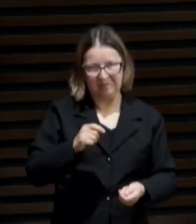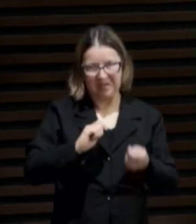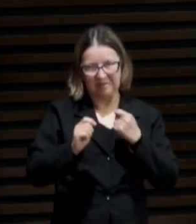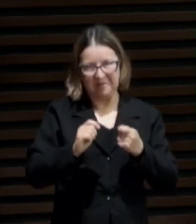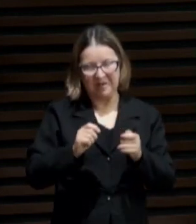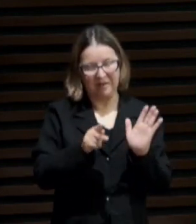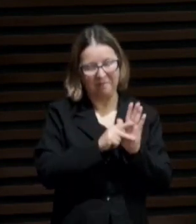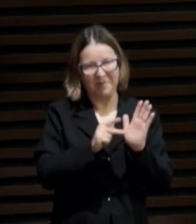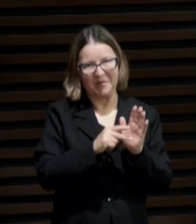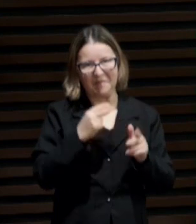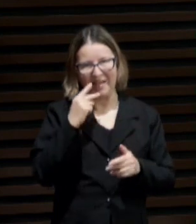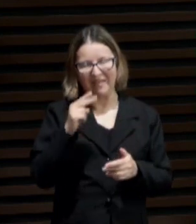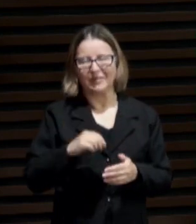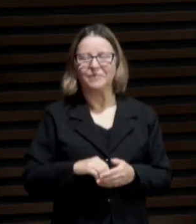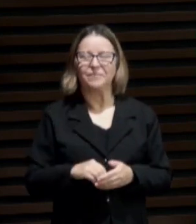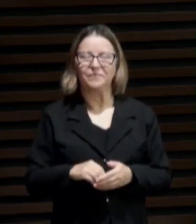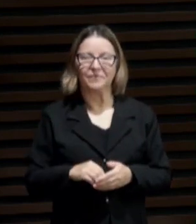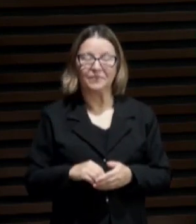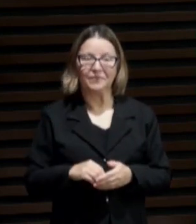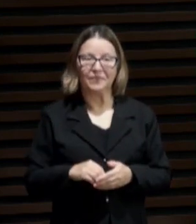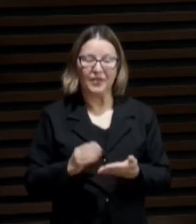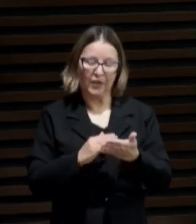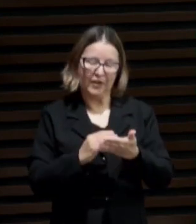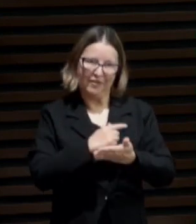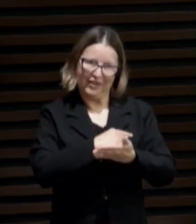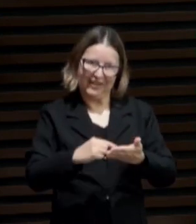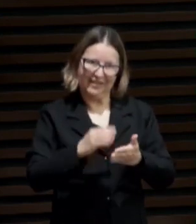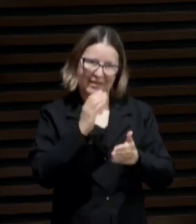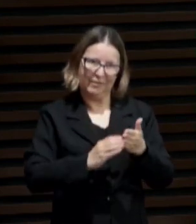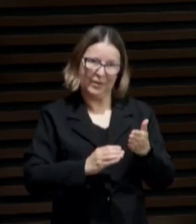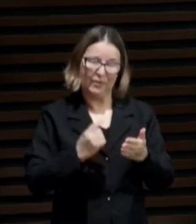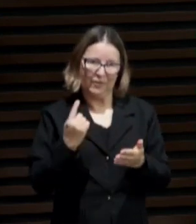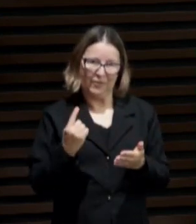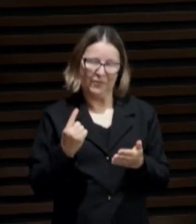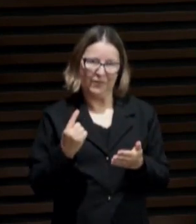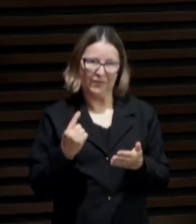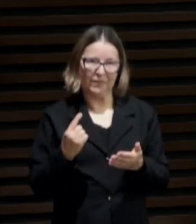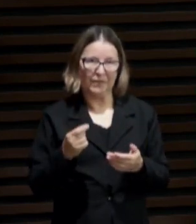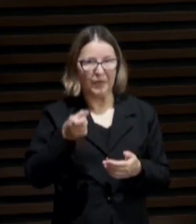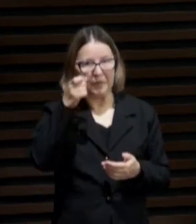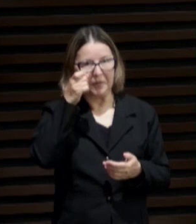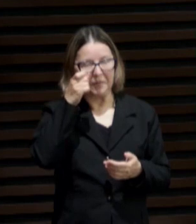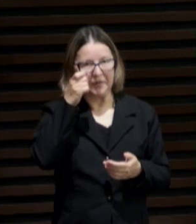Logo no capítulo de abertura da Bíblia, Gênesis capítulo 1, curiosamente observamos a